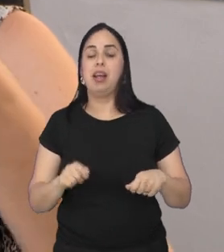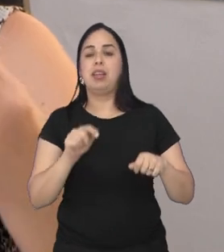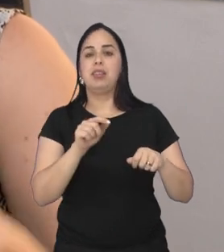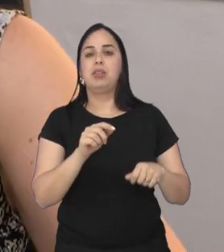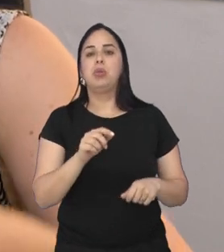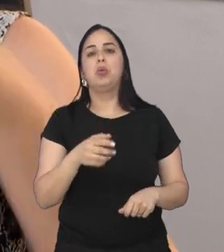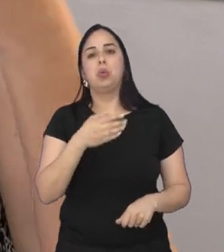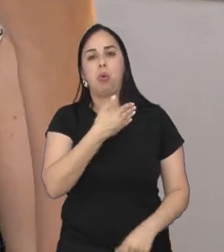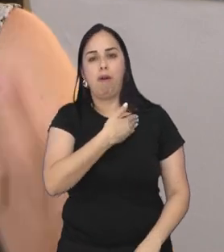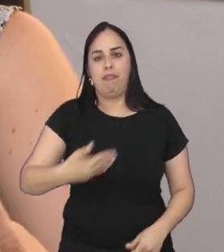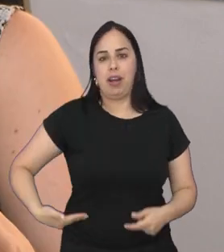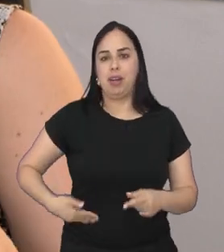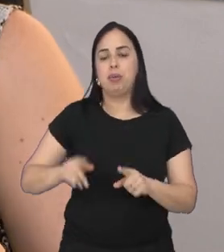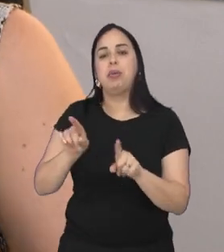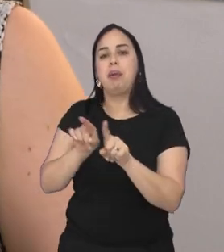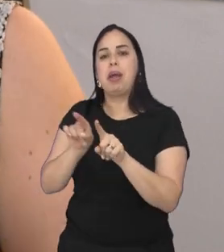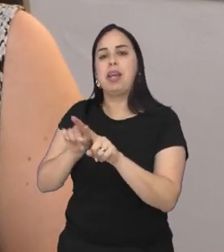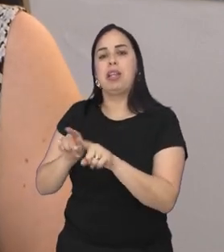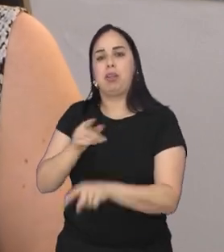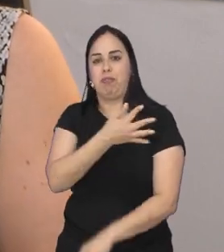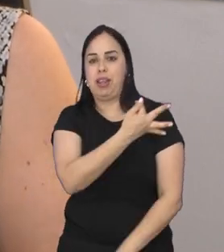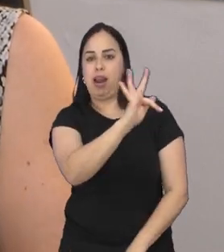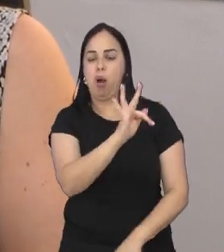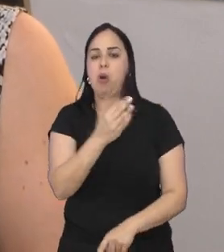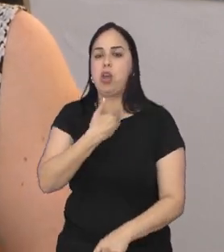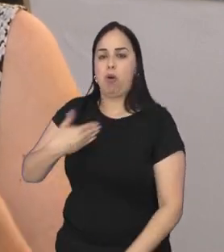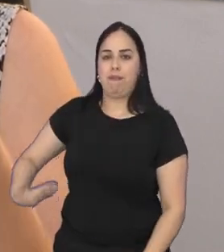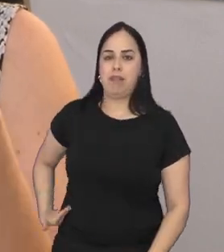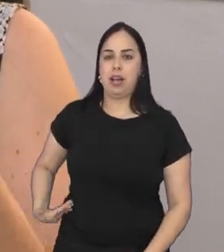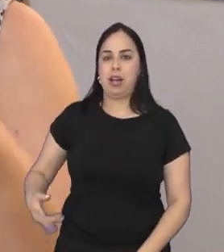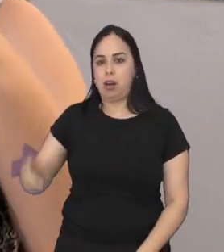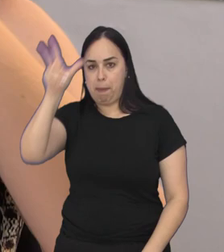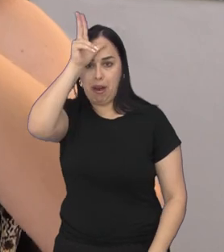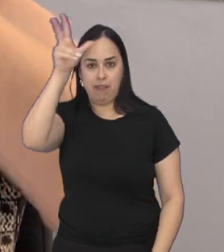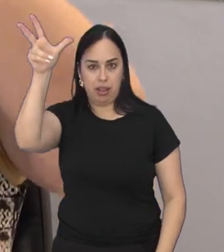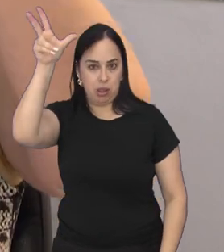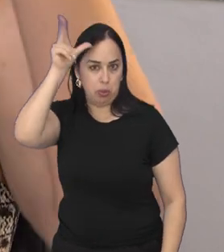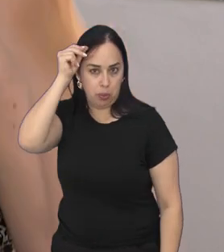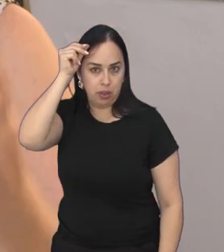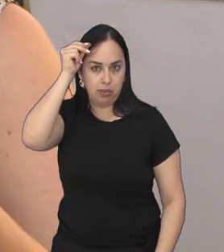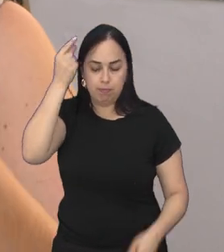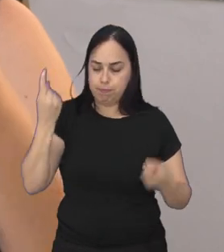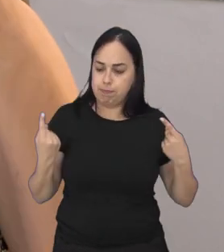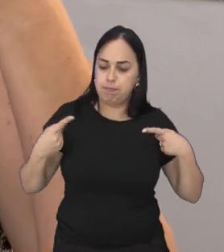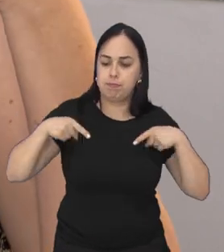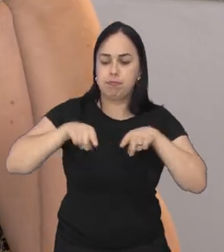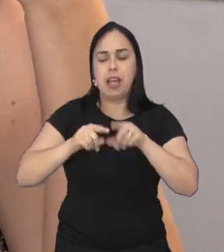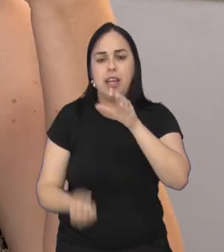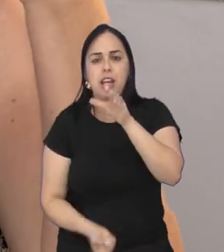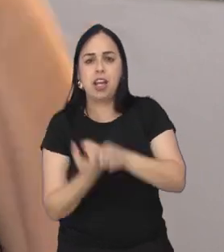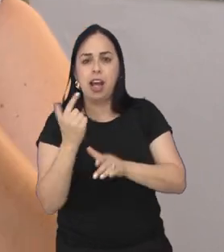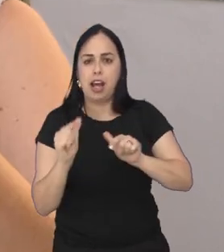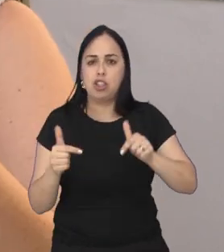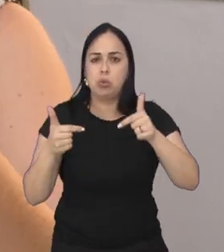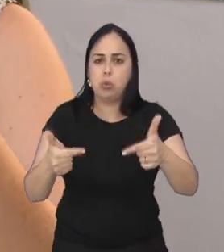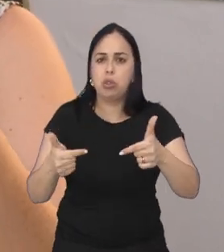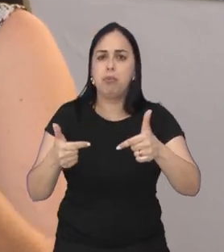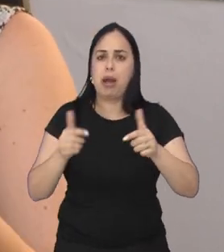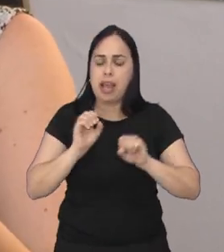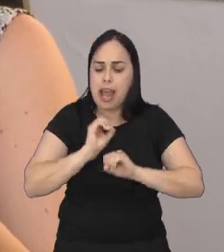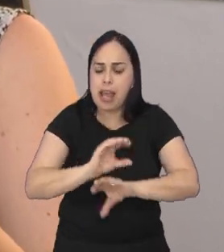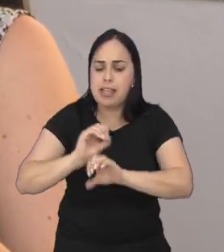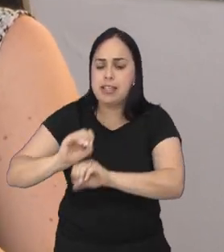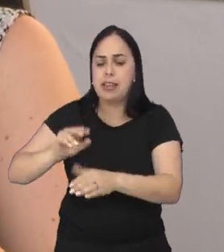a somatória do dos estados e dos Municípios para assim fazer uma política de direcionada